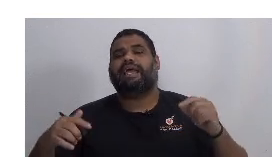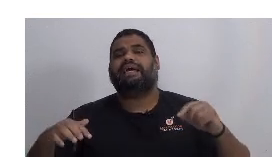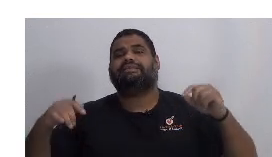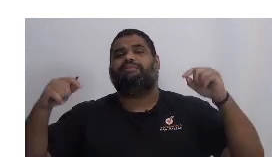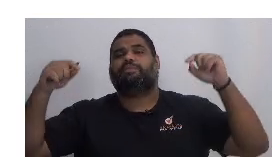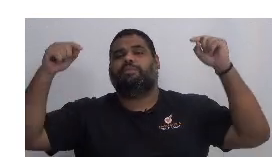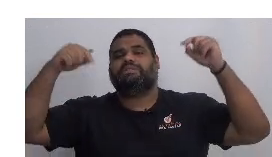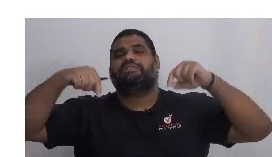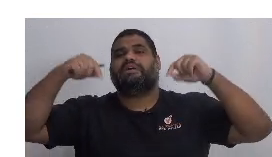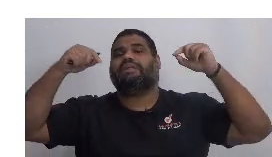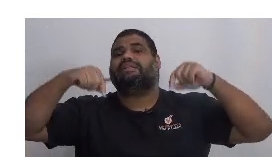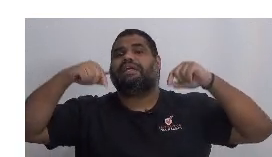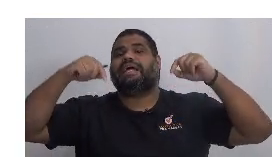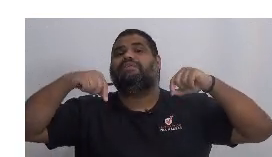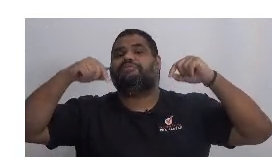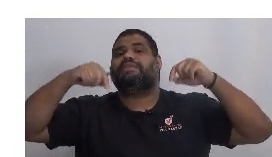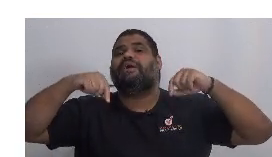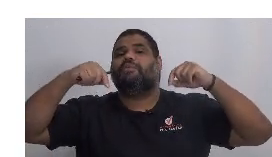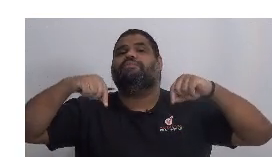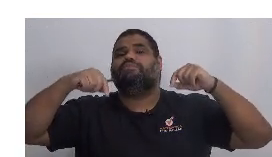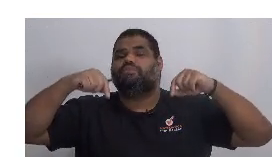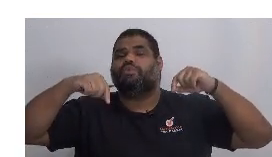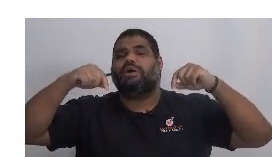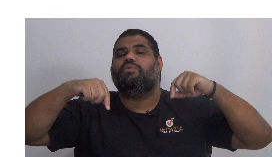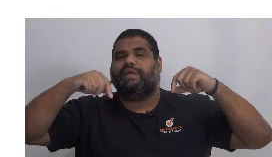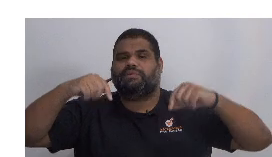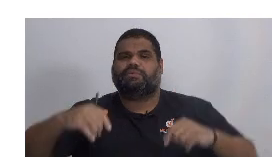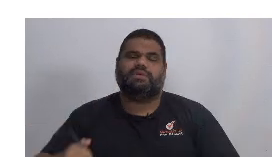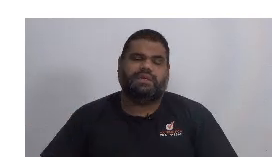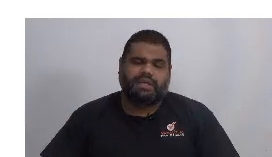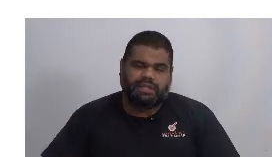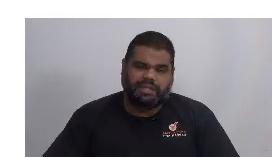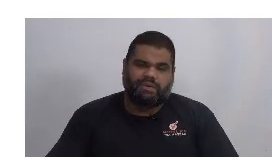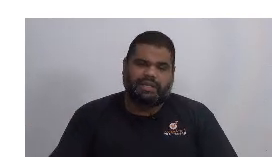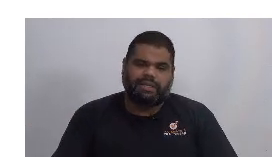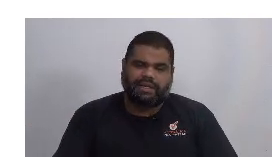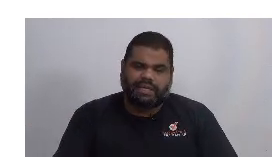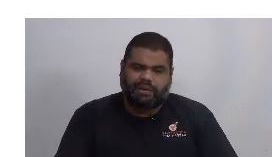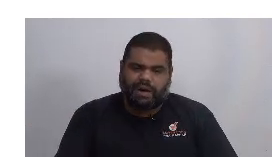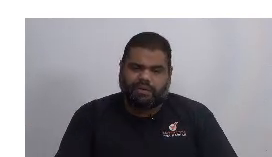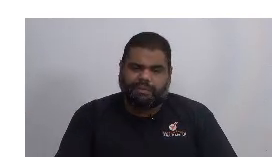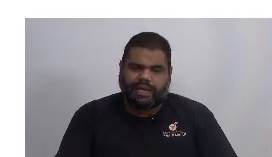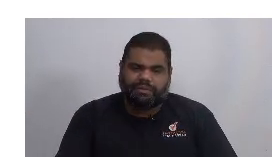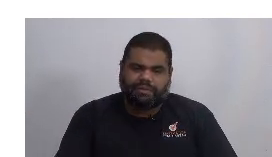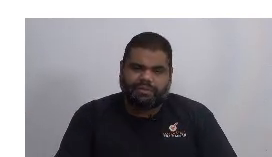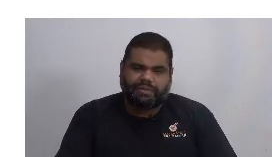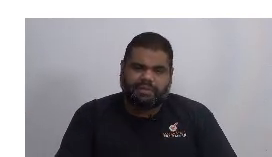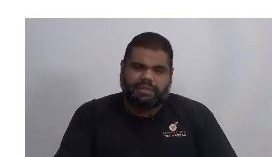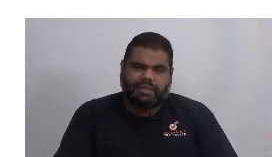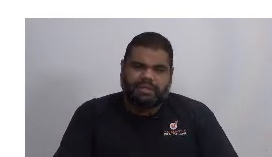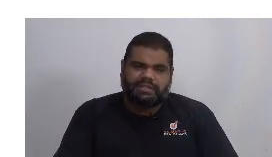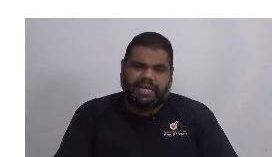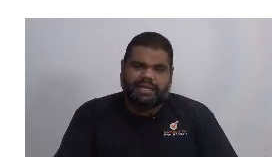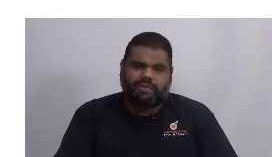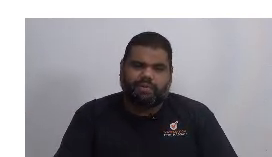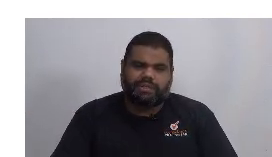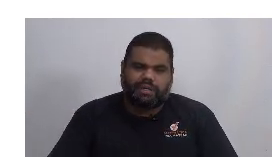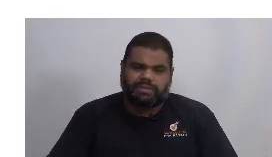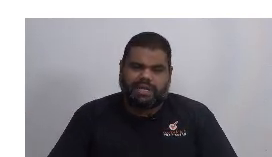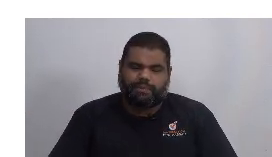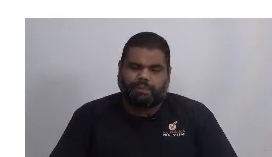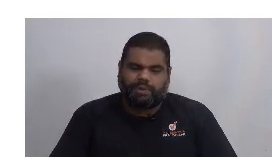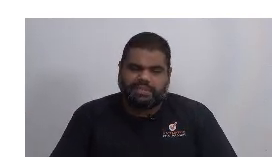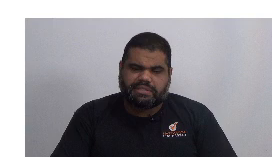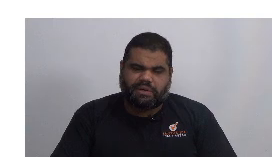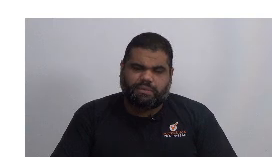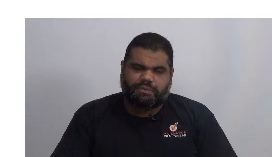Geralmente, essa proposição ela está lá no final do argumento. Então, olhando aqui o argumento, já